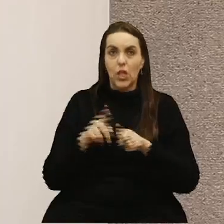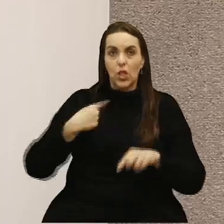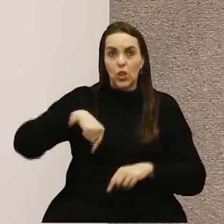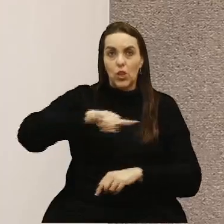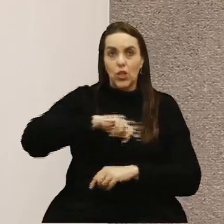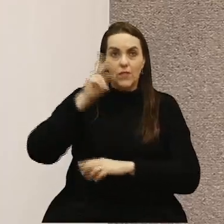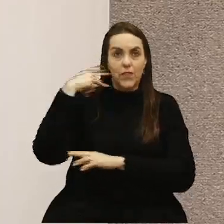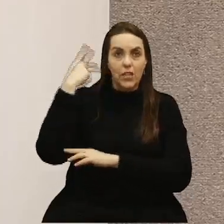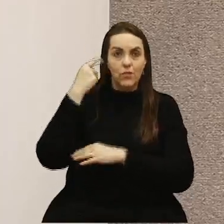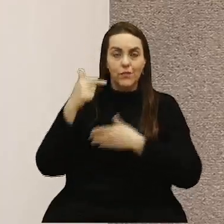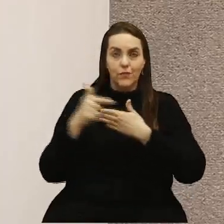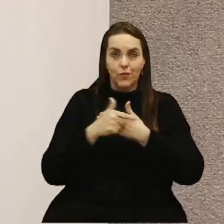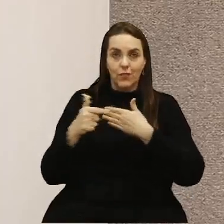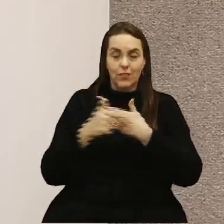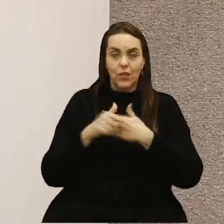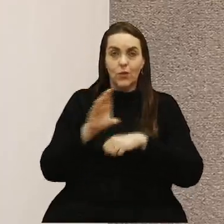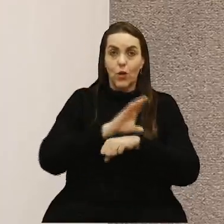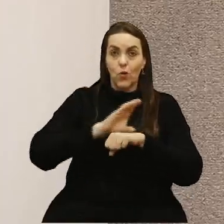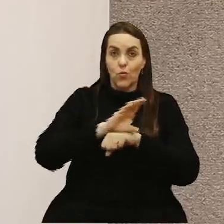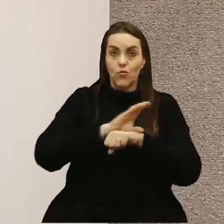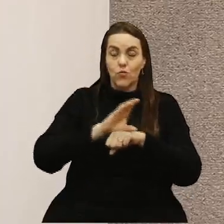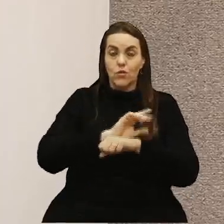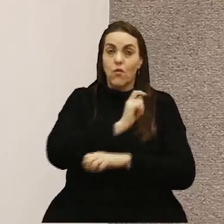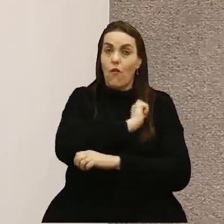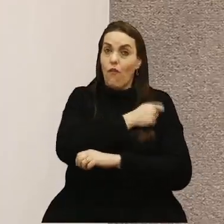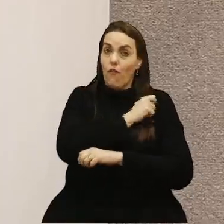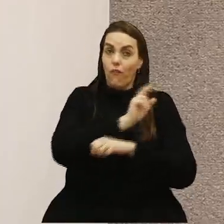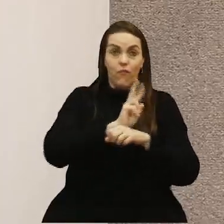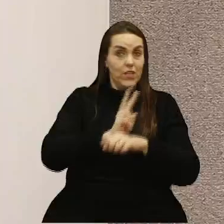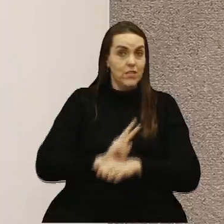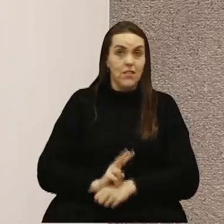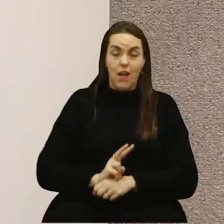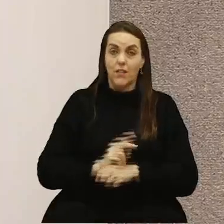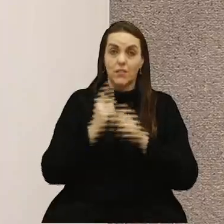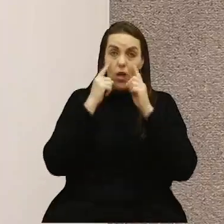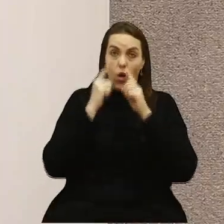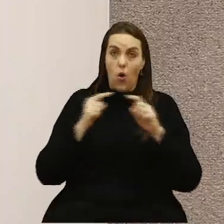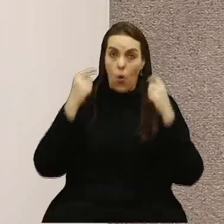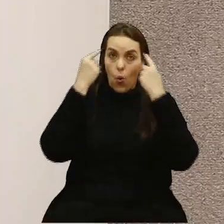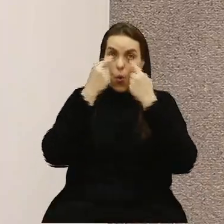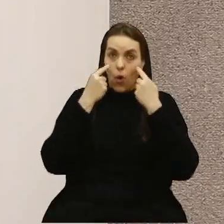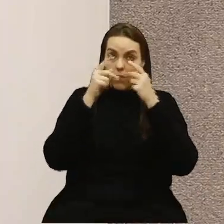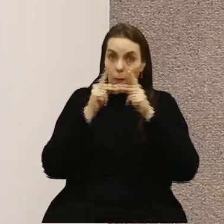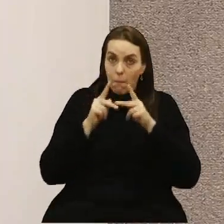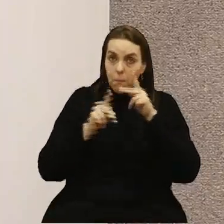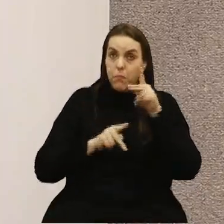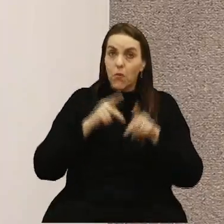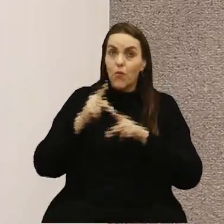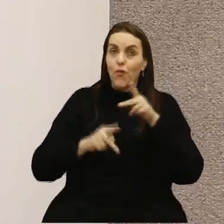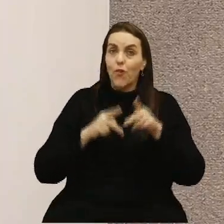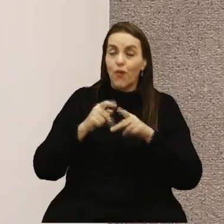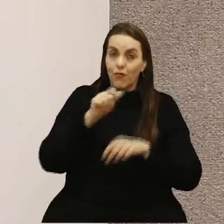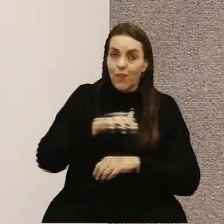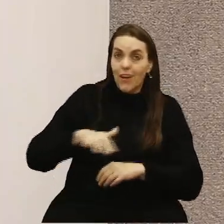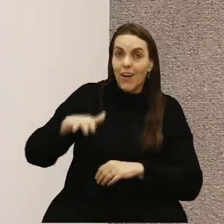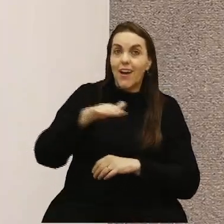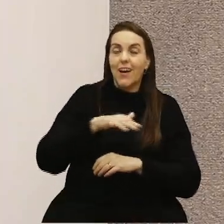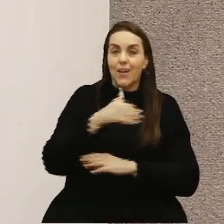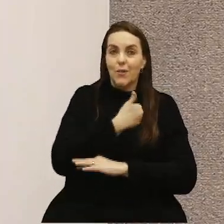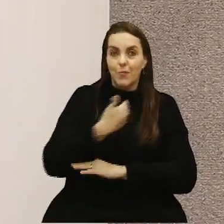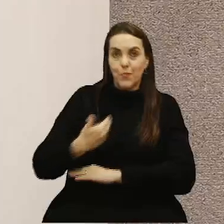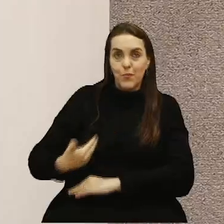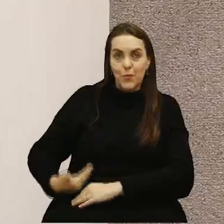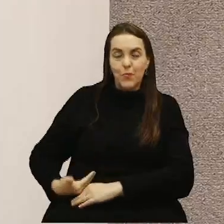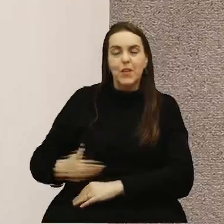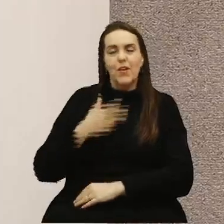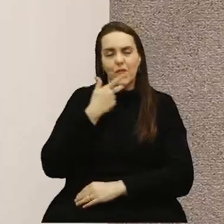por função constitucional, somos os fiscais, somos os olhos do povo nas repartições públicas, nos ambientes públicos e sempre,